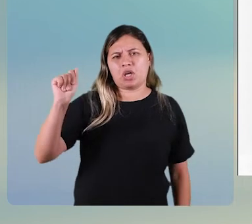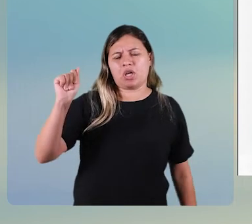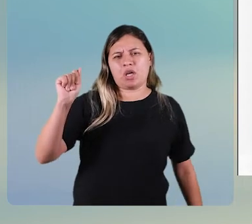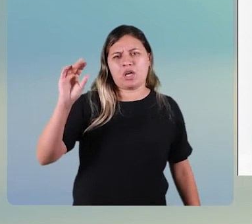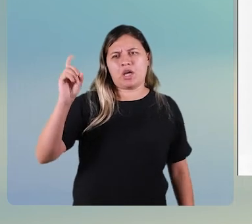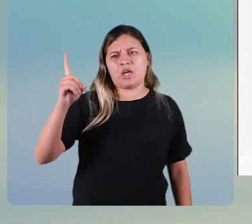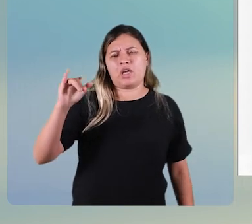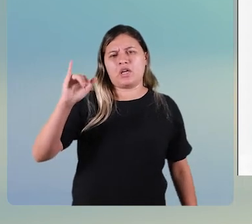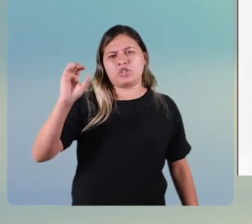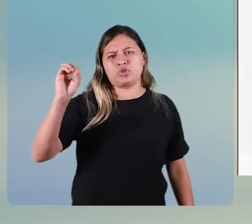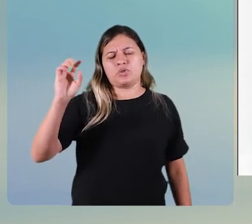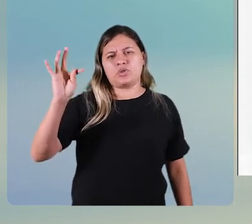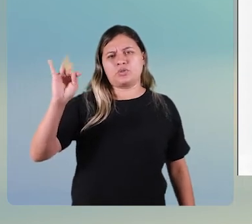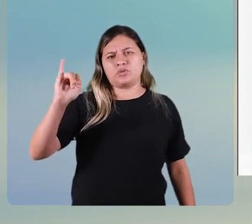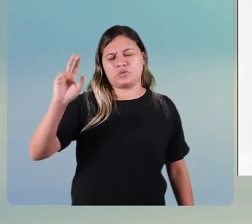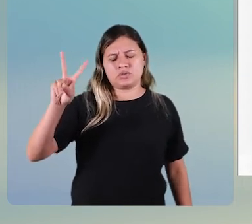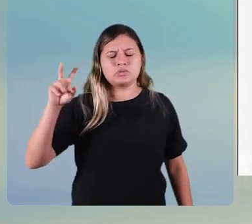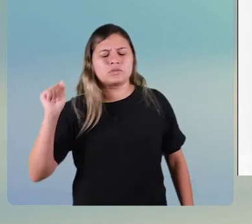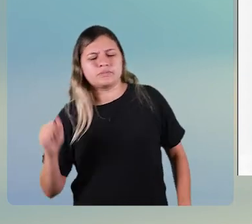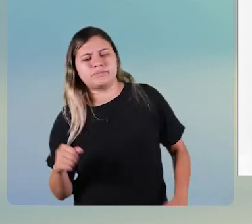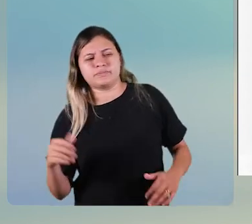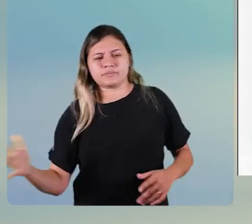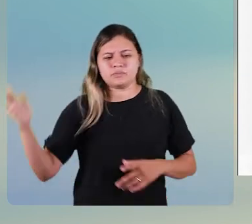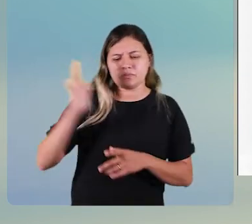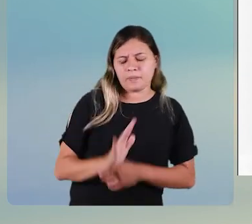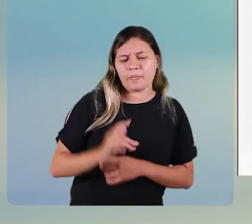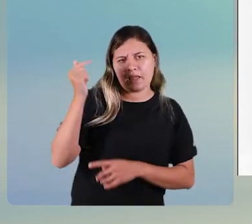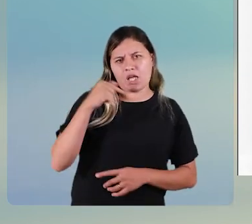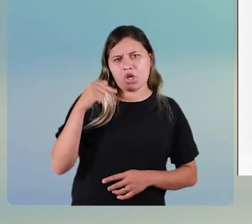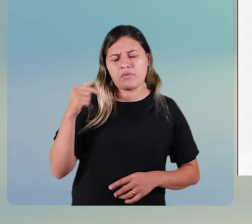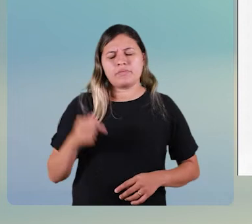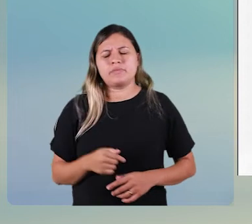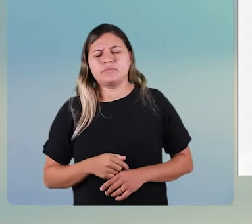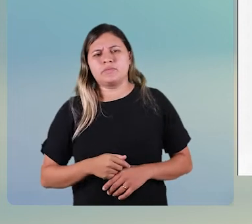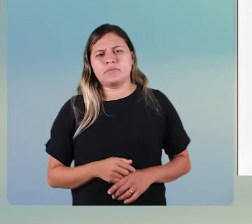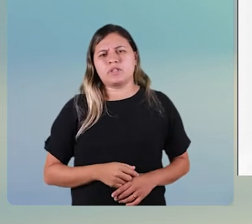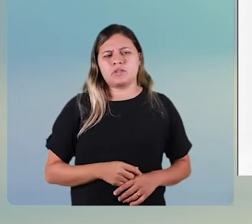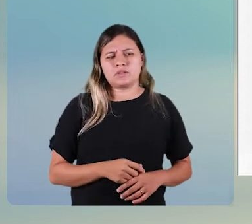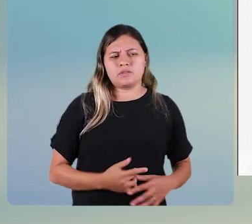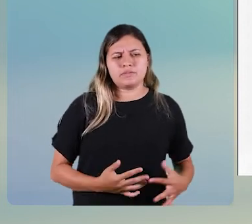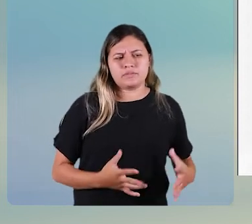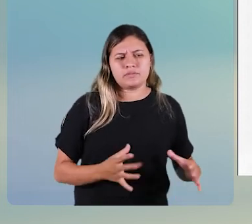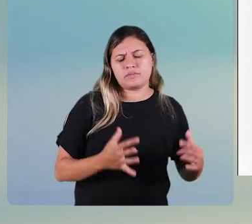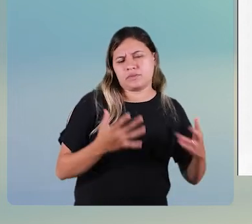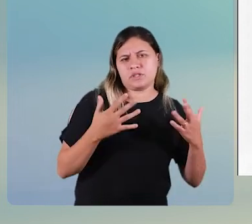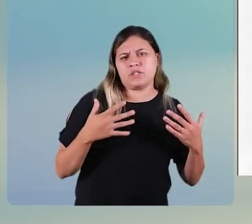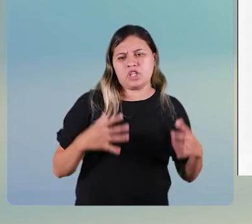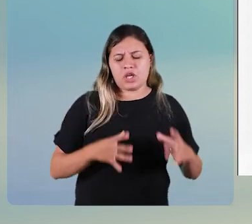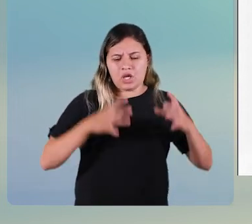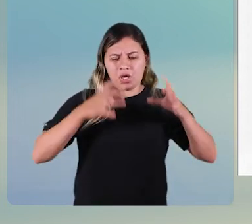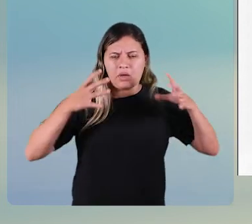Como rádio, urânio, polônio, enfim, todos aqueles elementos radioativos que existem, eles são